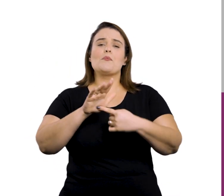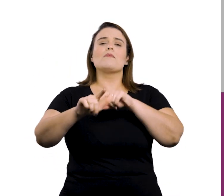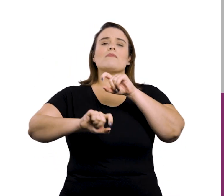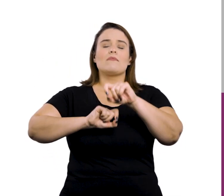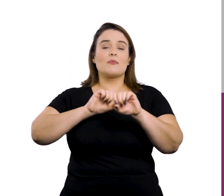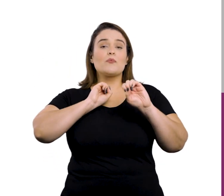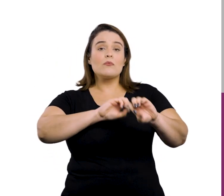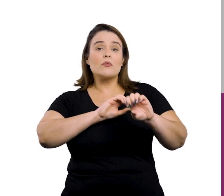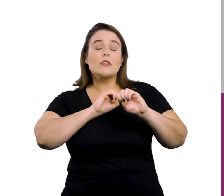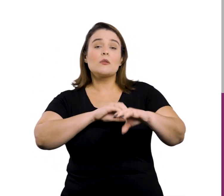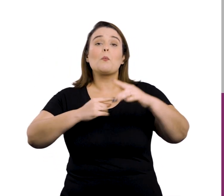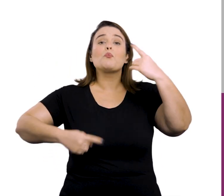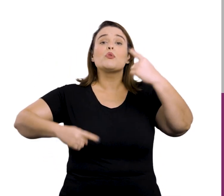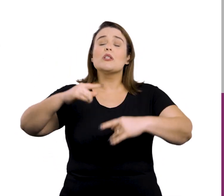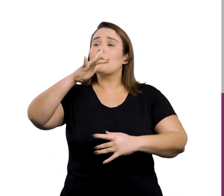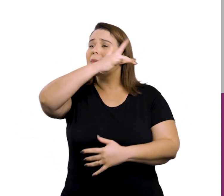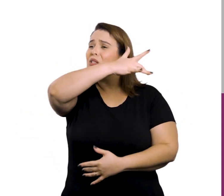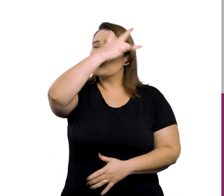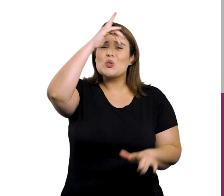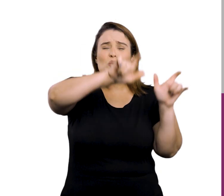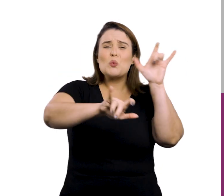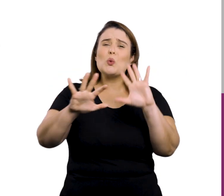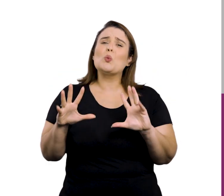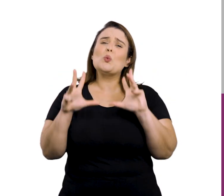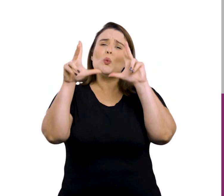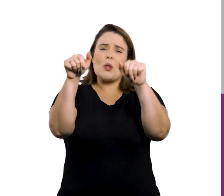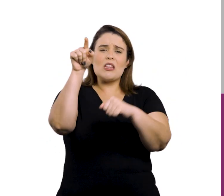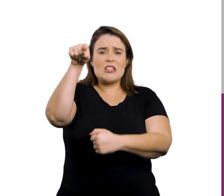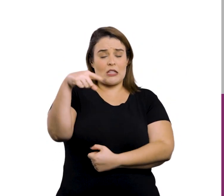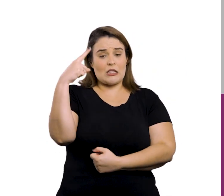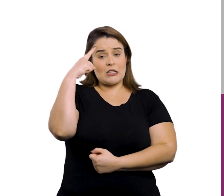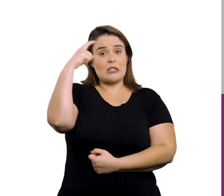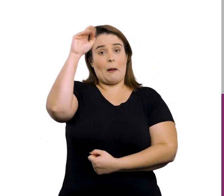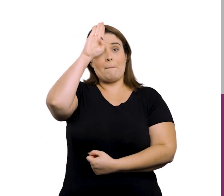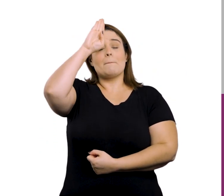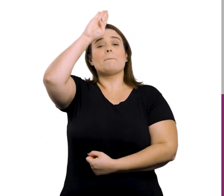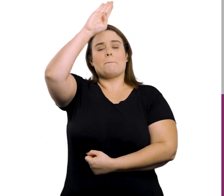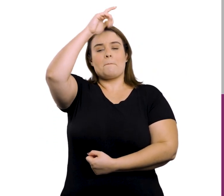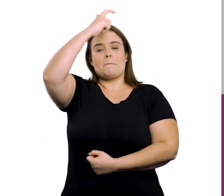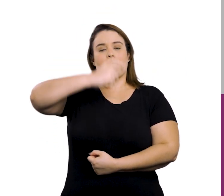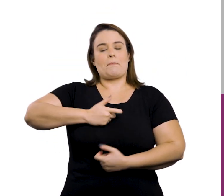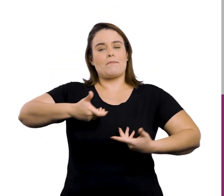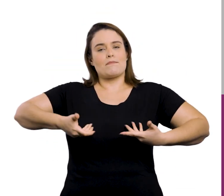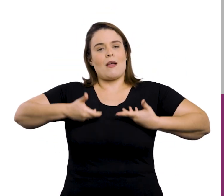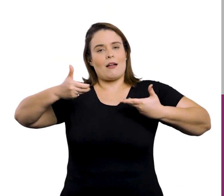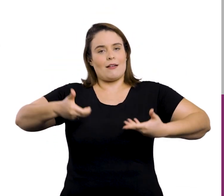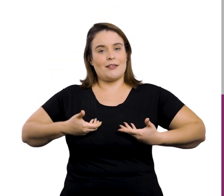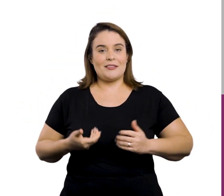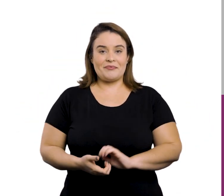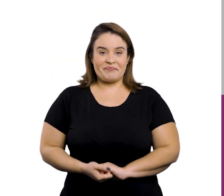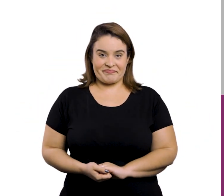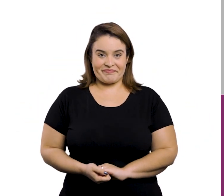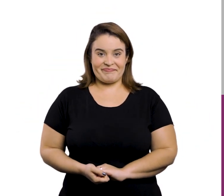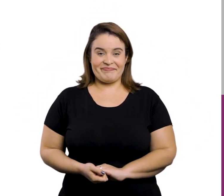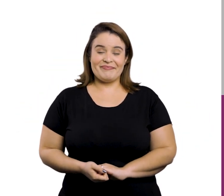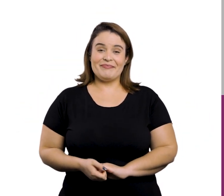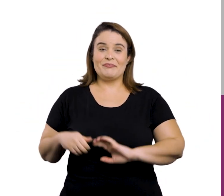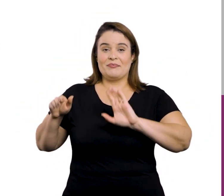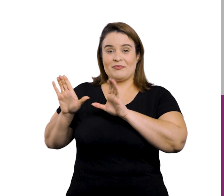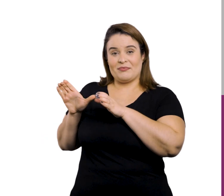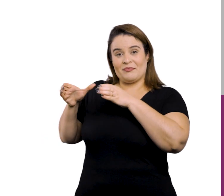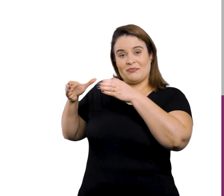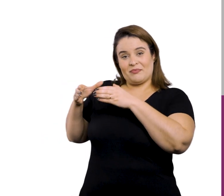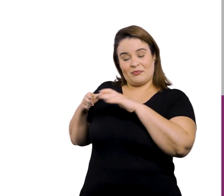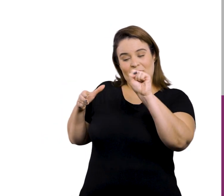se baseia em fazer com que a educação política de toda pessoa se apoie nas ideias centrais que movem as pessoas, que vão